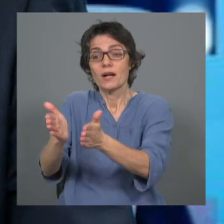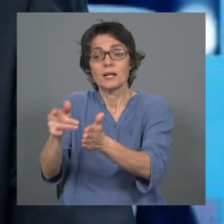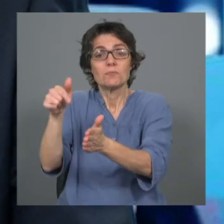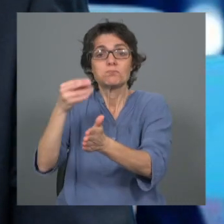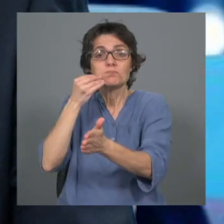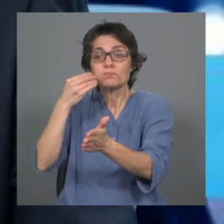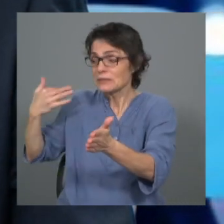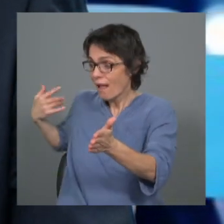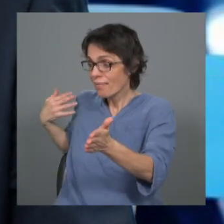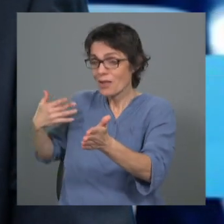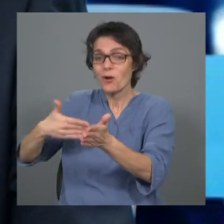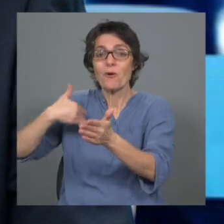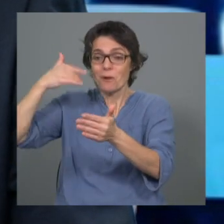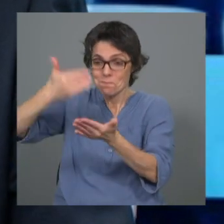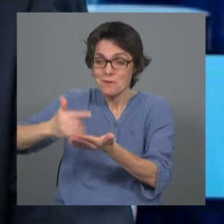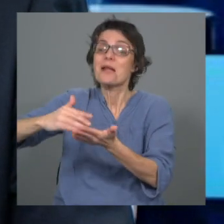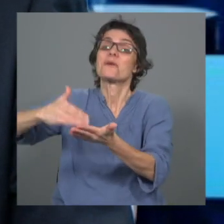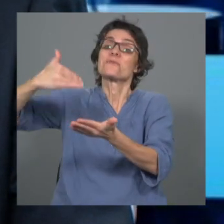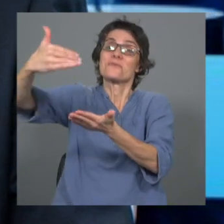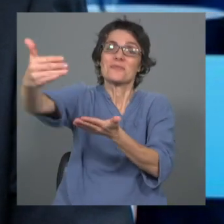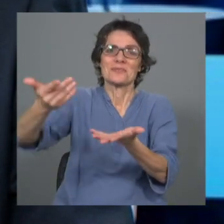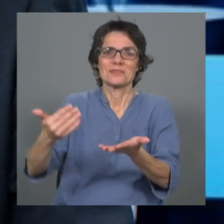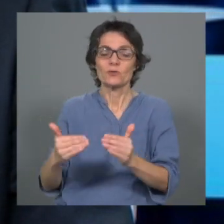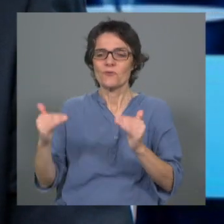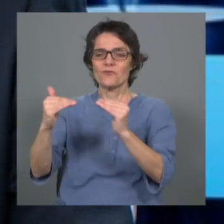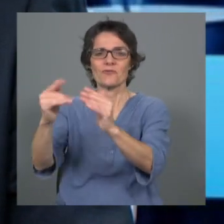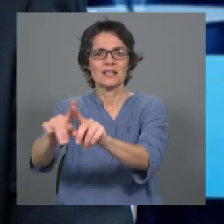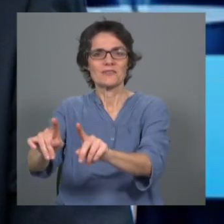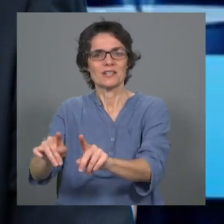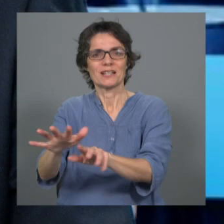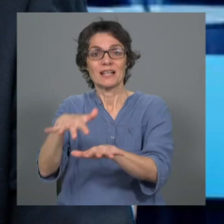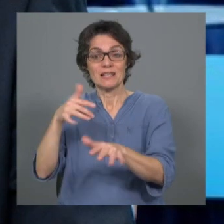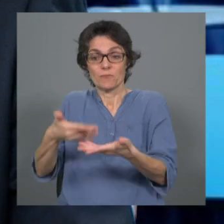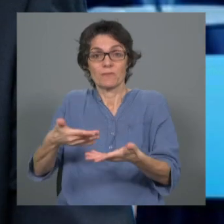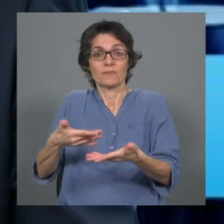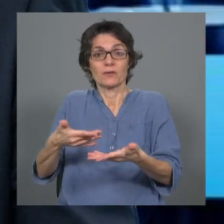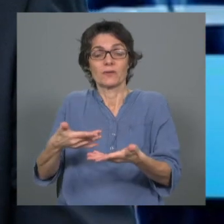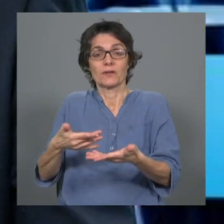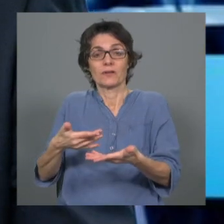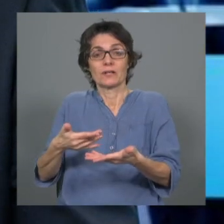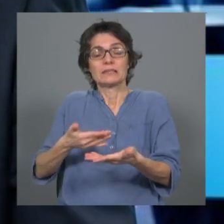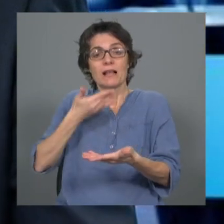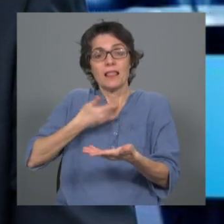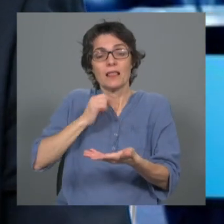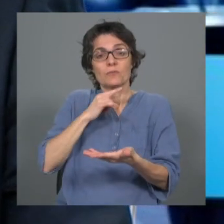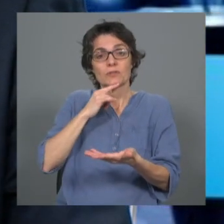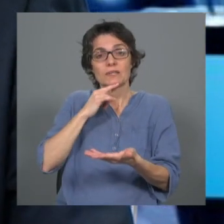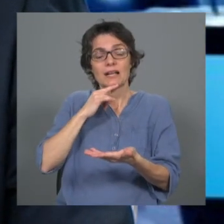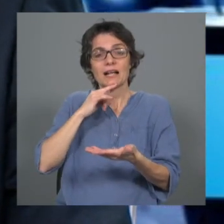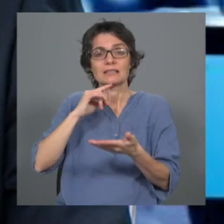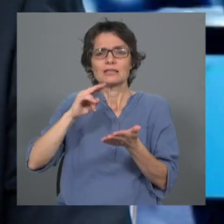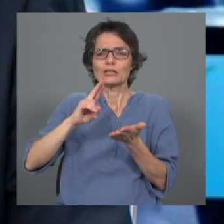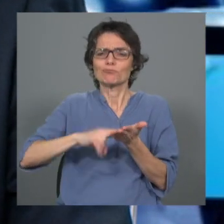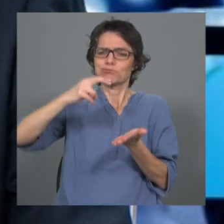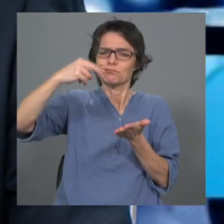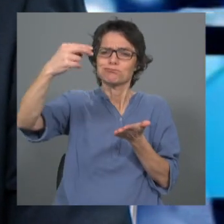continua, agora termos esta etapa, não é? Portanto, esta Assembleia Sinodal será uma etapa que nos lança para a etapa